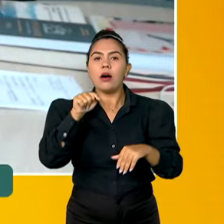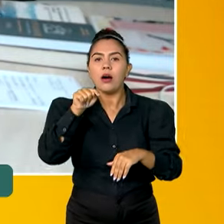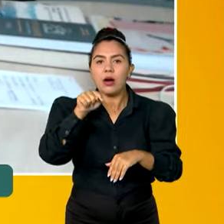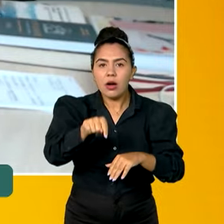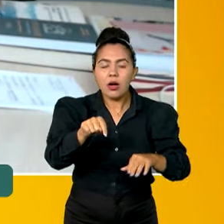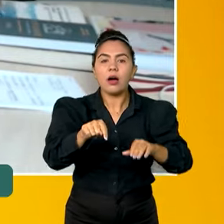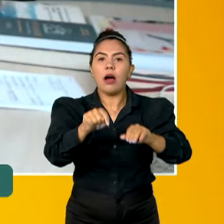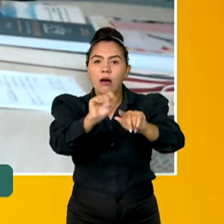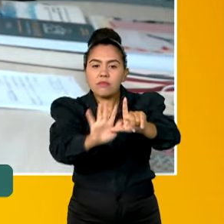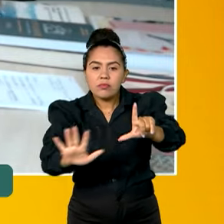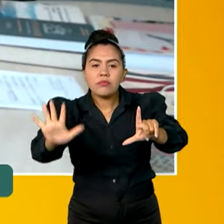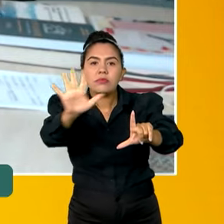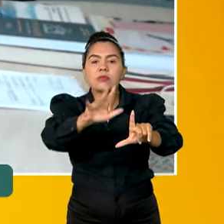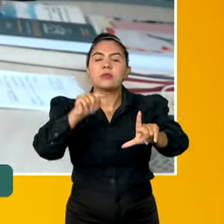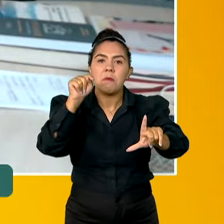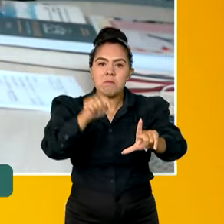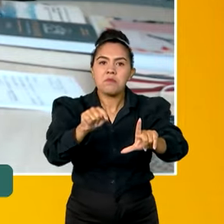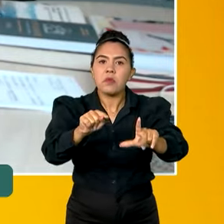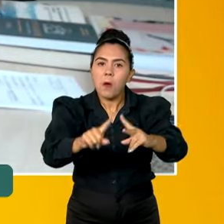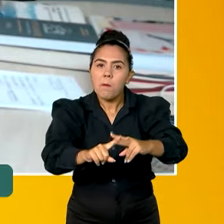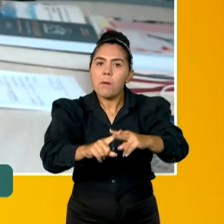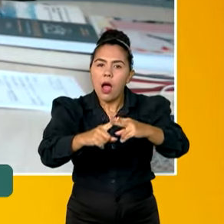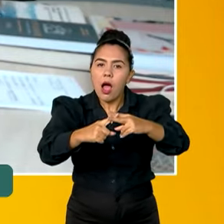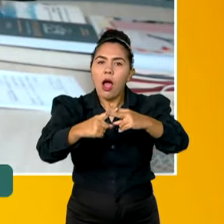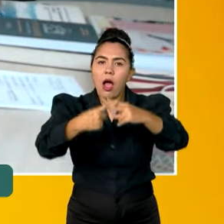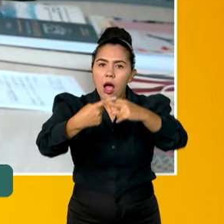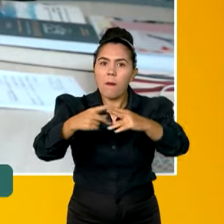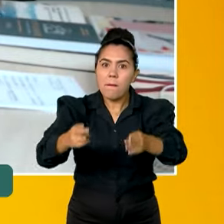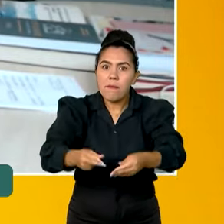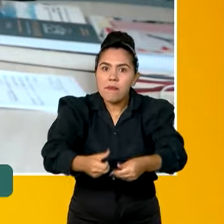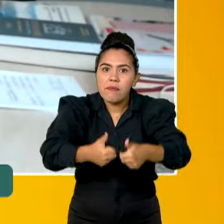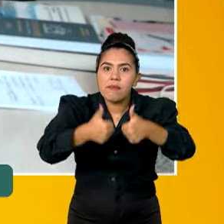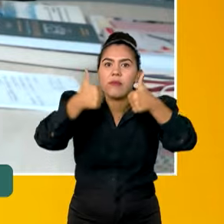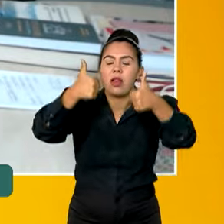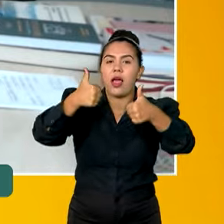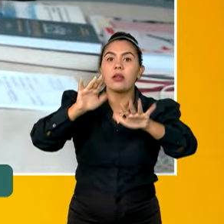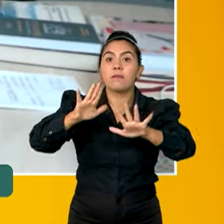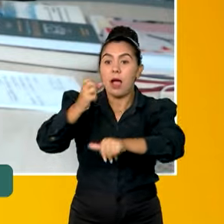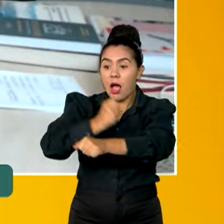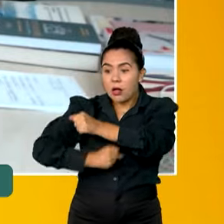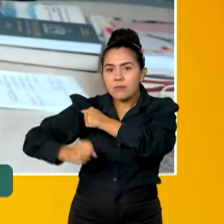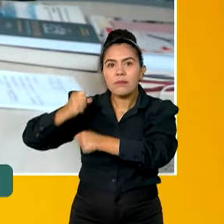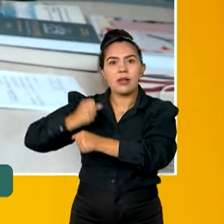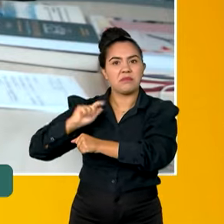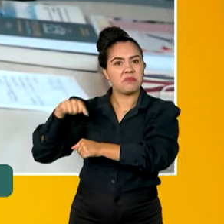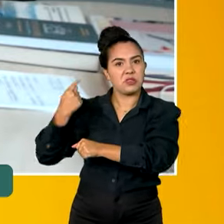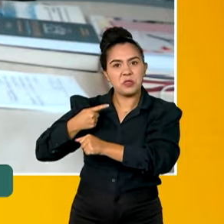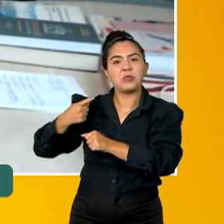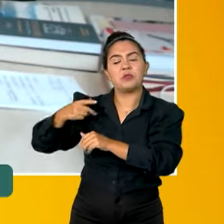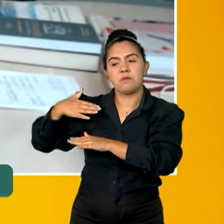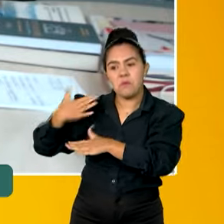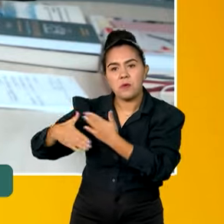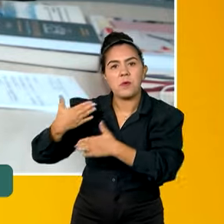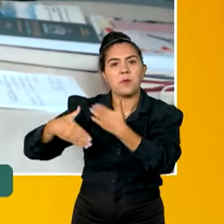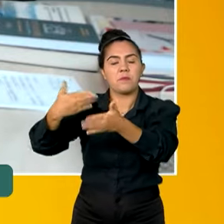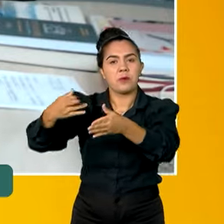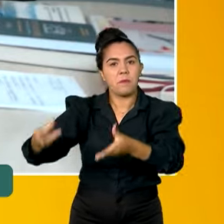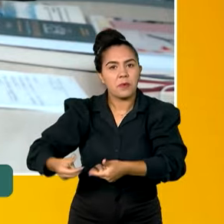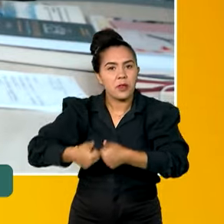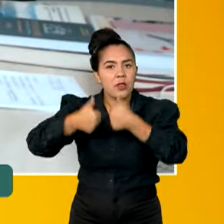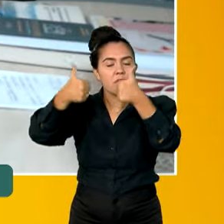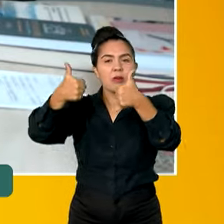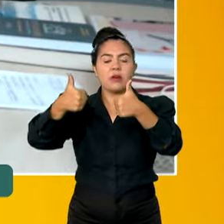uma ferramenta que tem aprimorado ao longo dos anos e que desde o ano passado nós temos fortalecido, né, e temos aí, claro, previsão